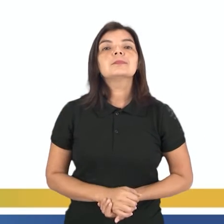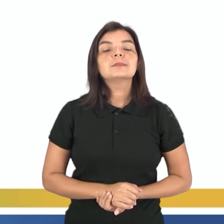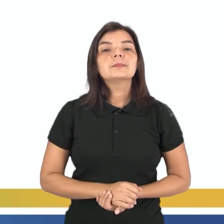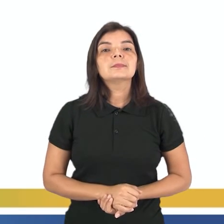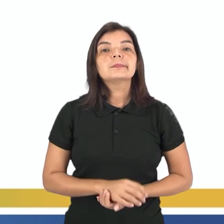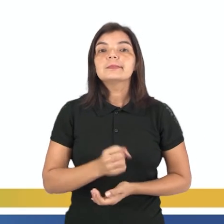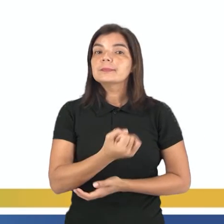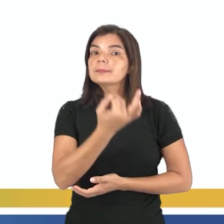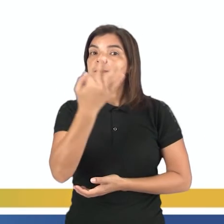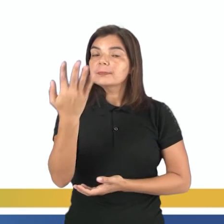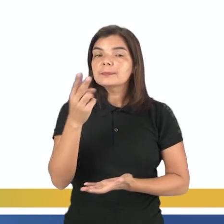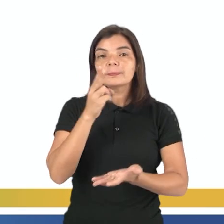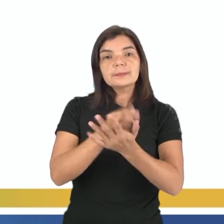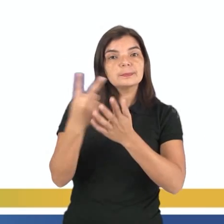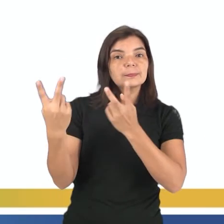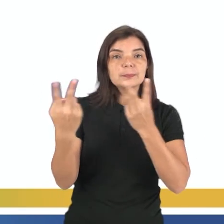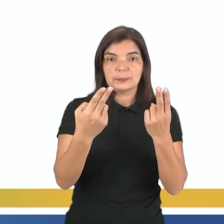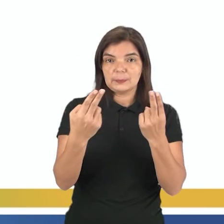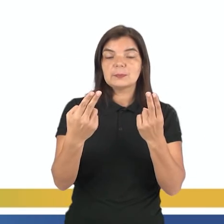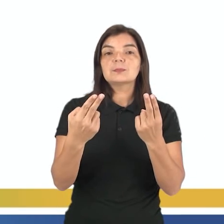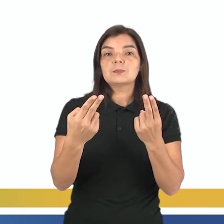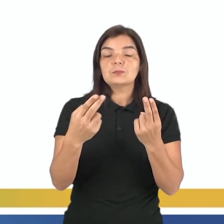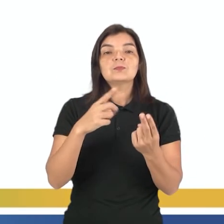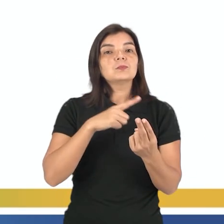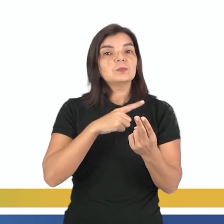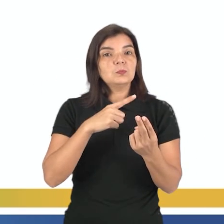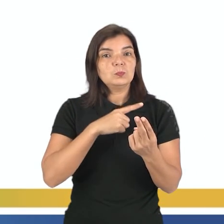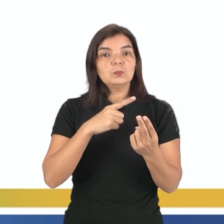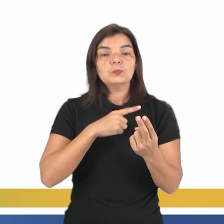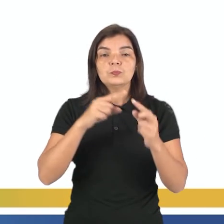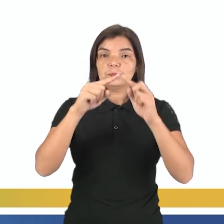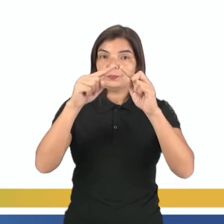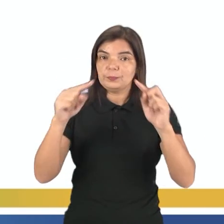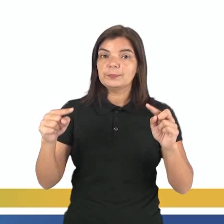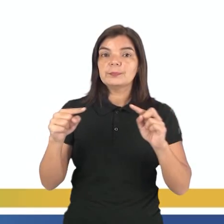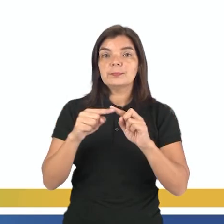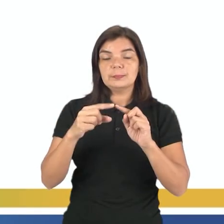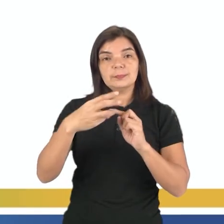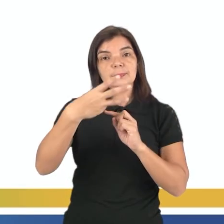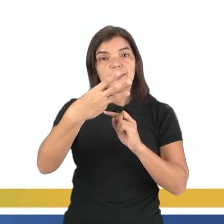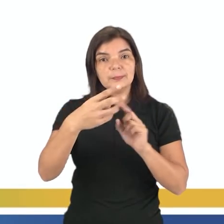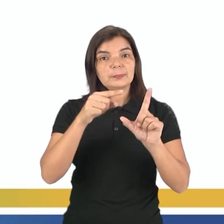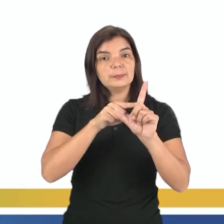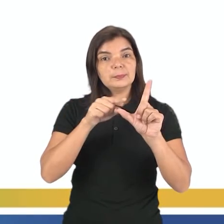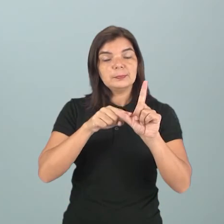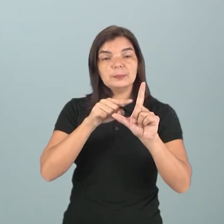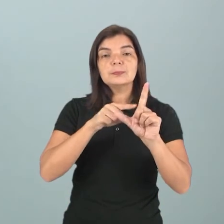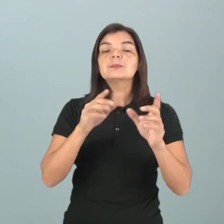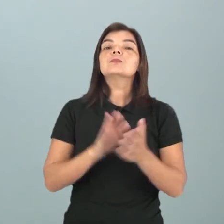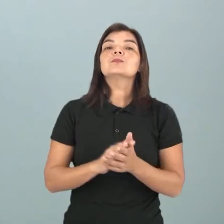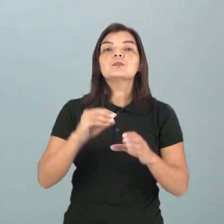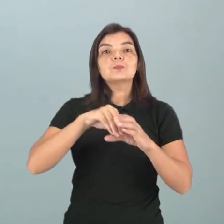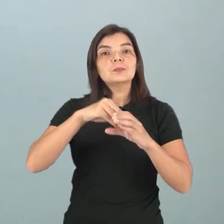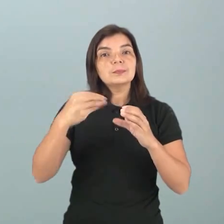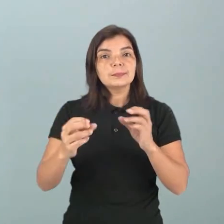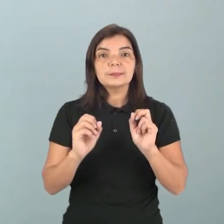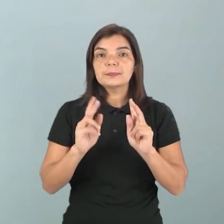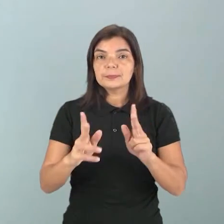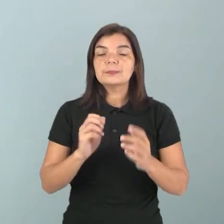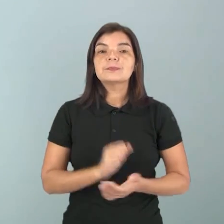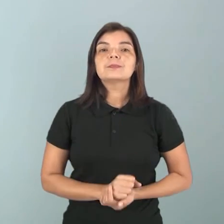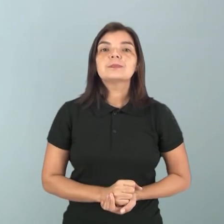E essa quantidade é sempre igual, né? Nós temos no triângulo três vértices, três ângulos internos, três ângulos externos,